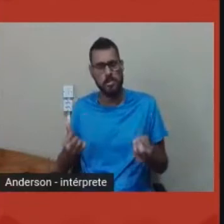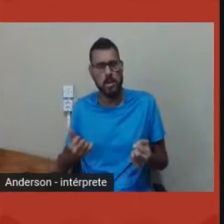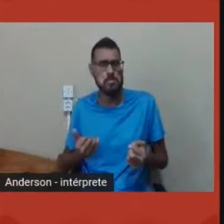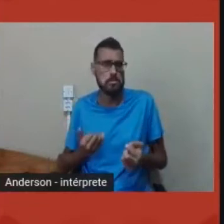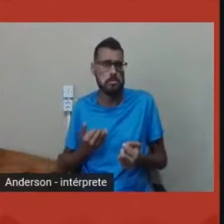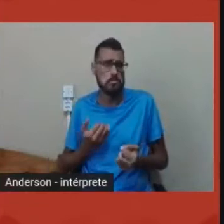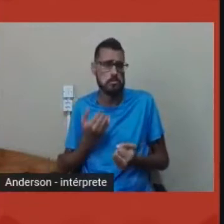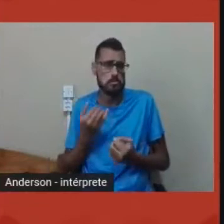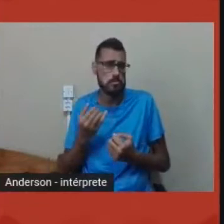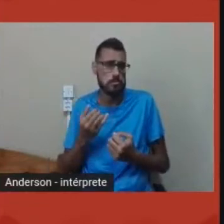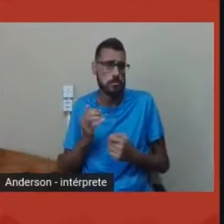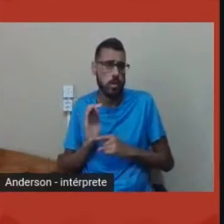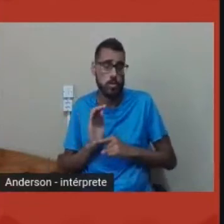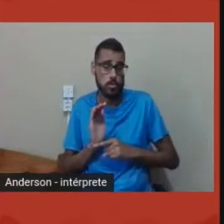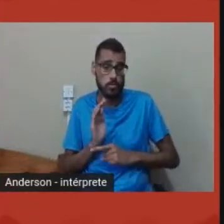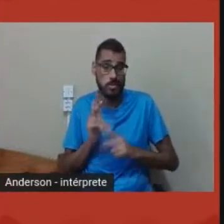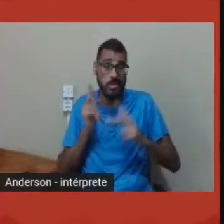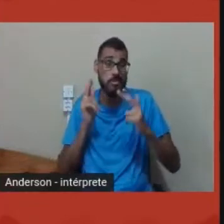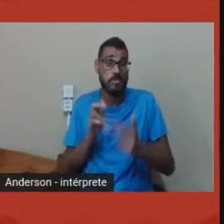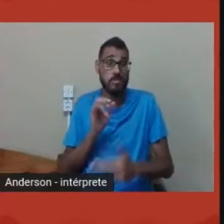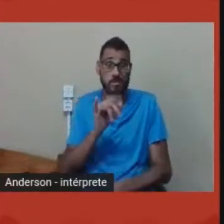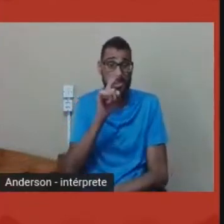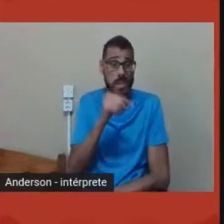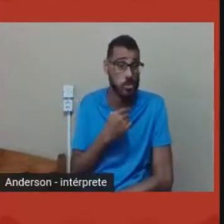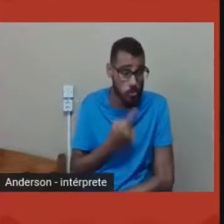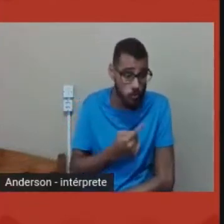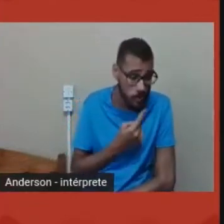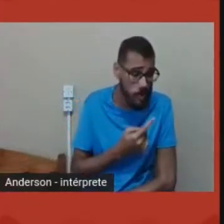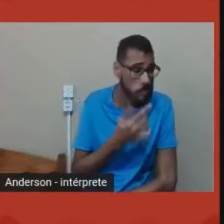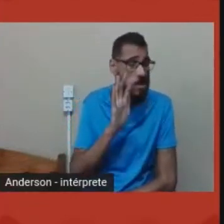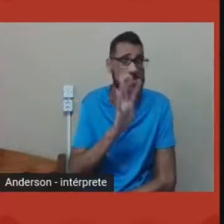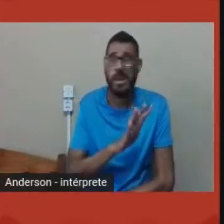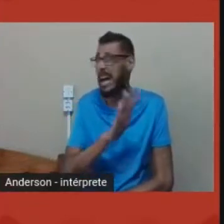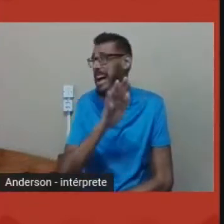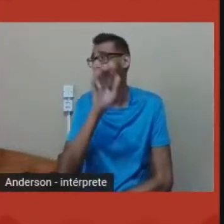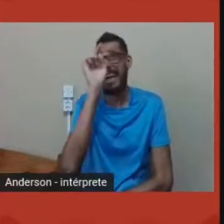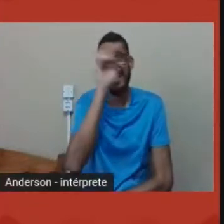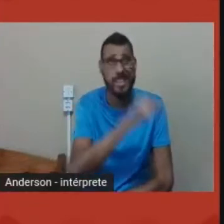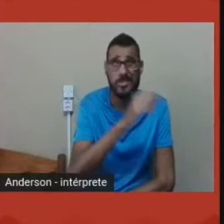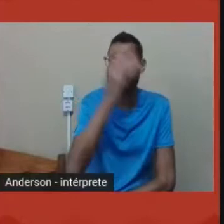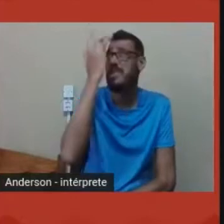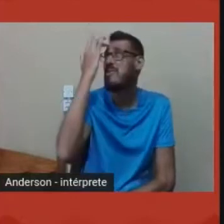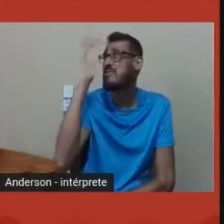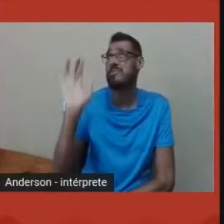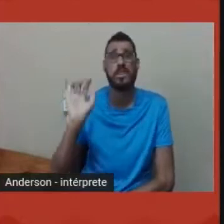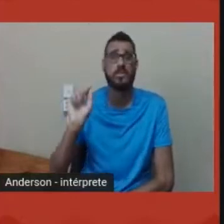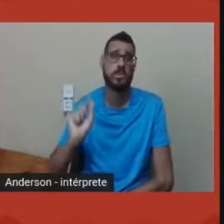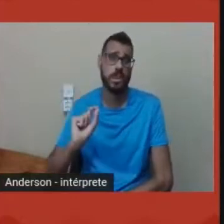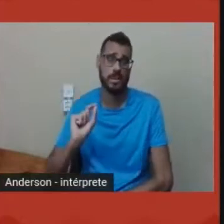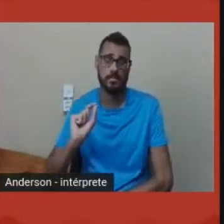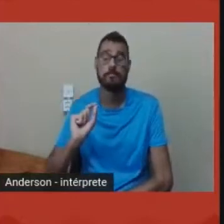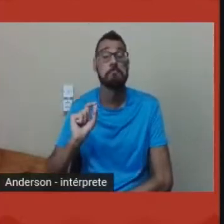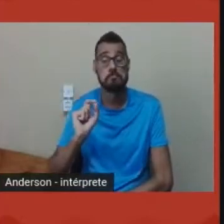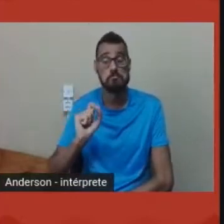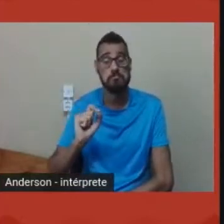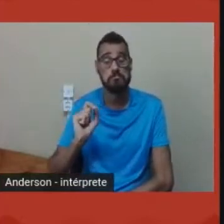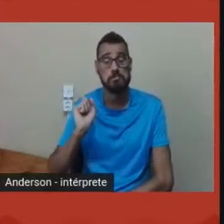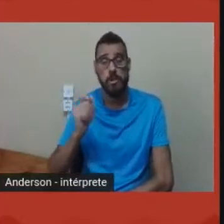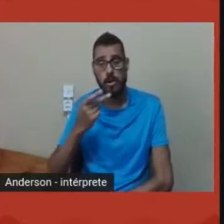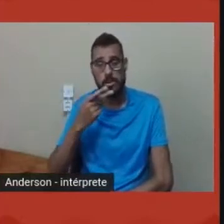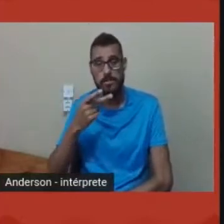com dúvidas, não sei o que é isso, né, tá certo? Então, queria só destacar isso,